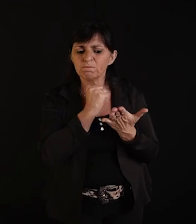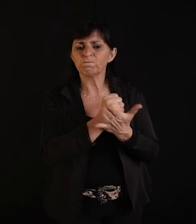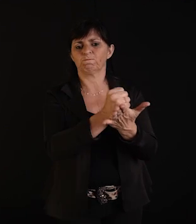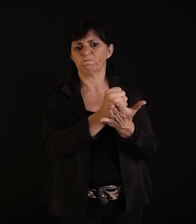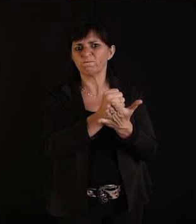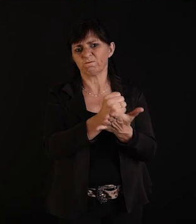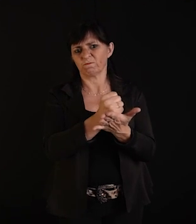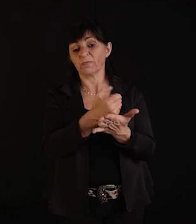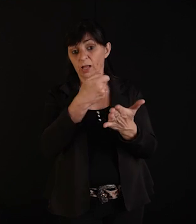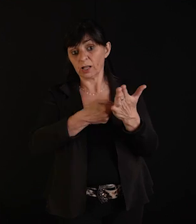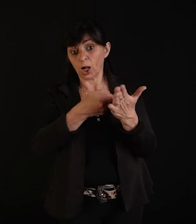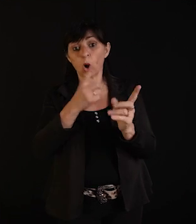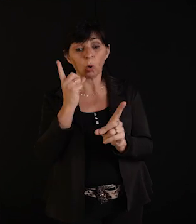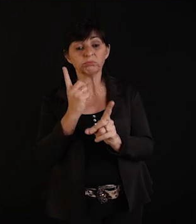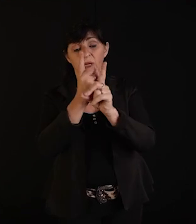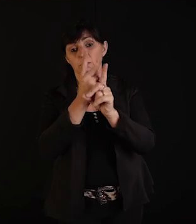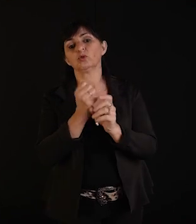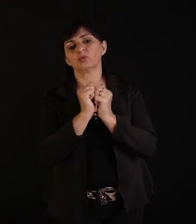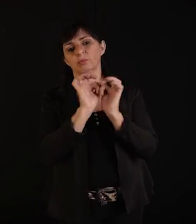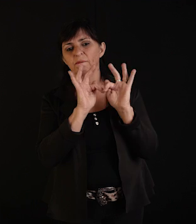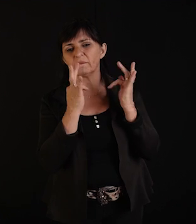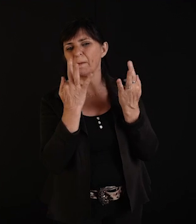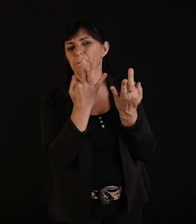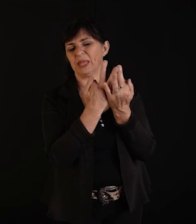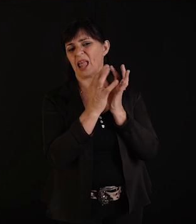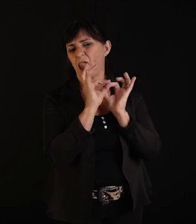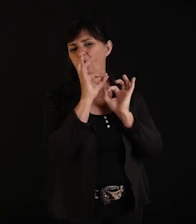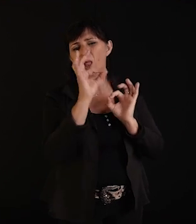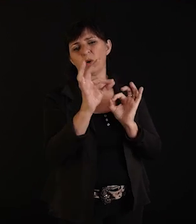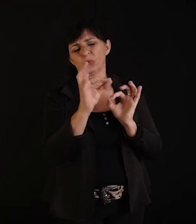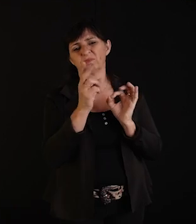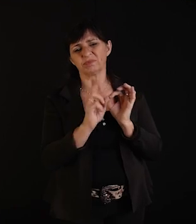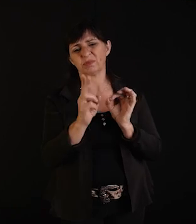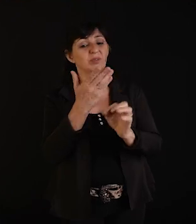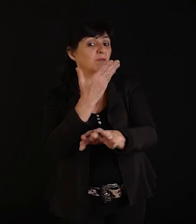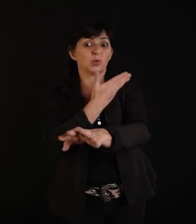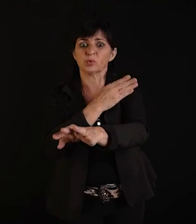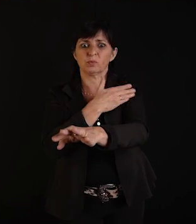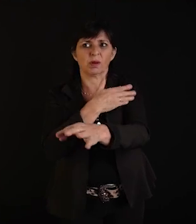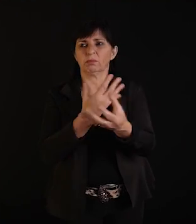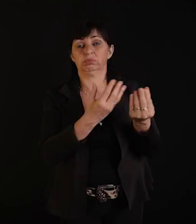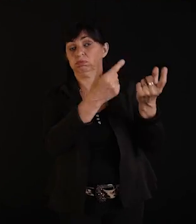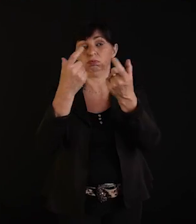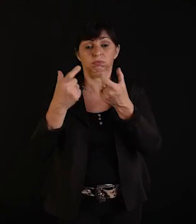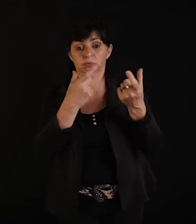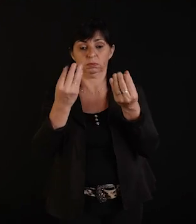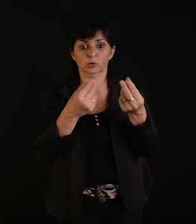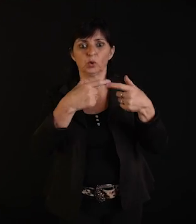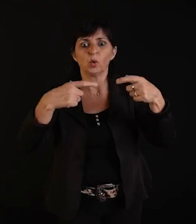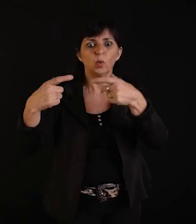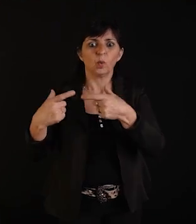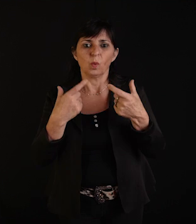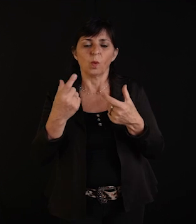família. Então, eu fiquei muito longe da família, não estava acostumado a tocar tanto assim. É satisfatório, lógico, mas